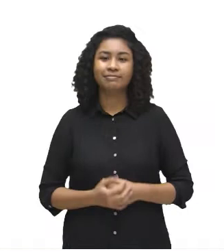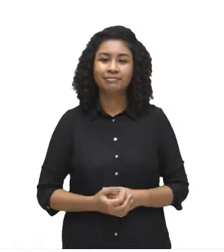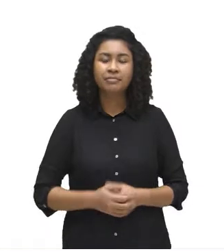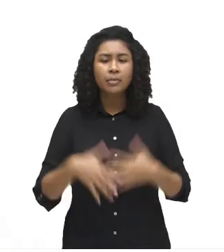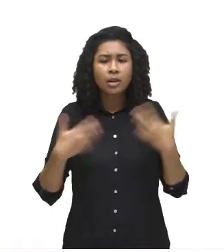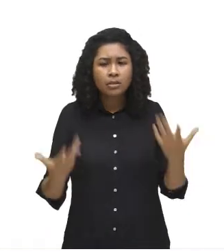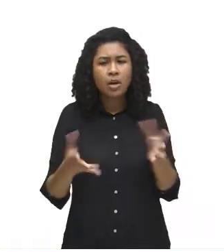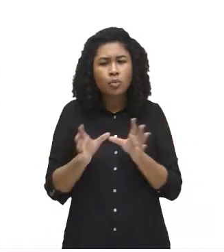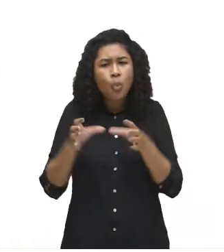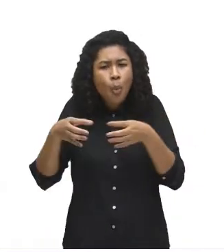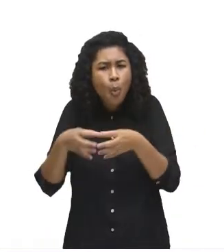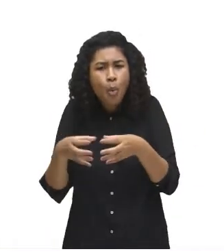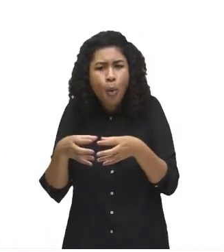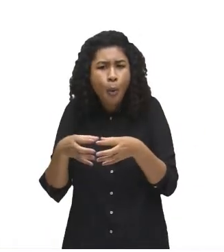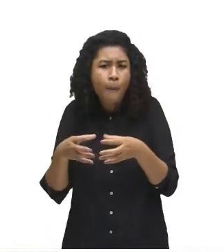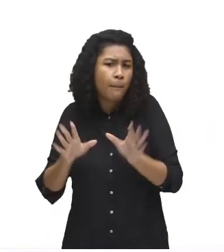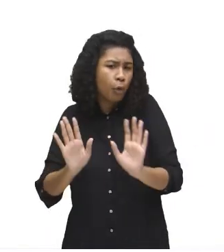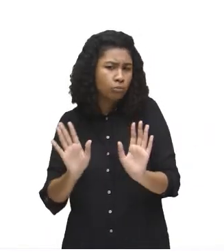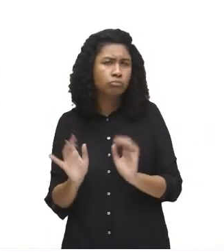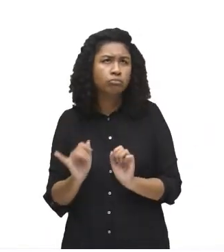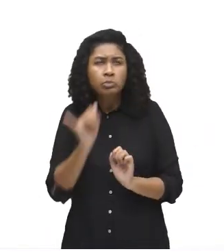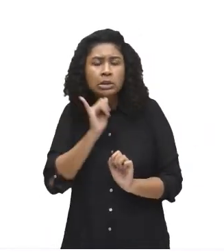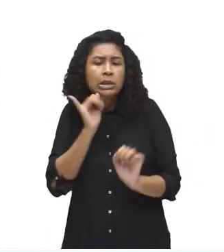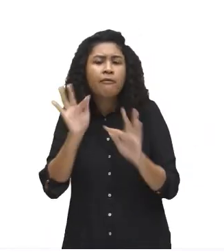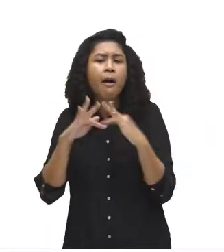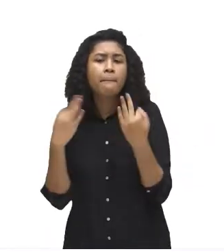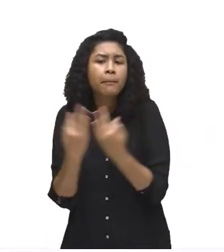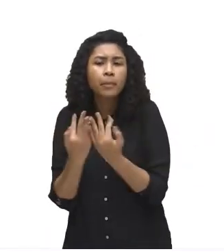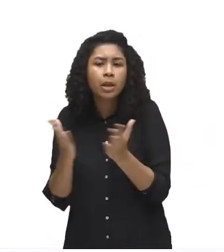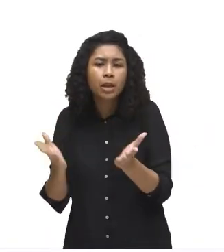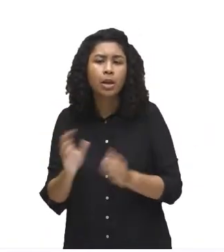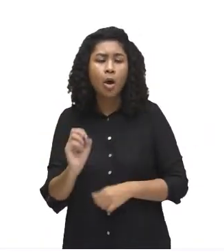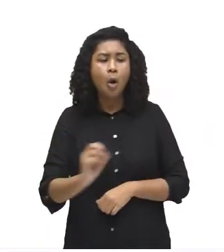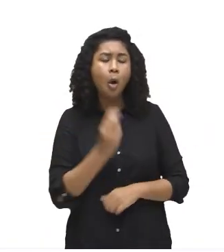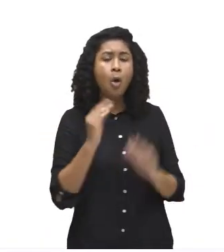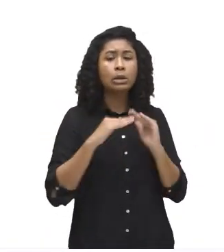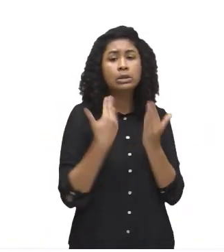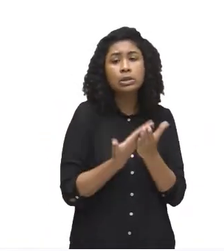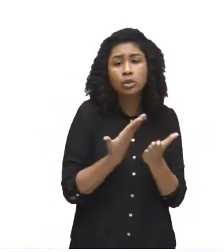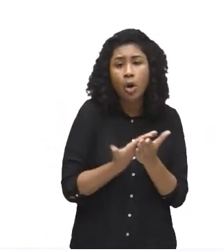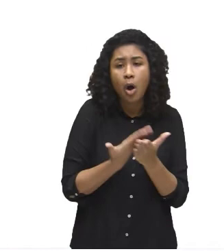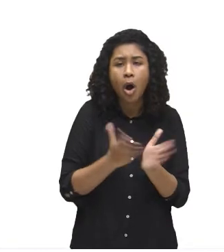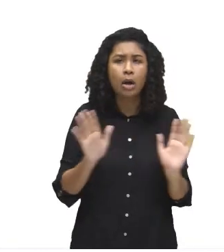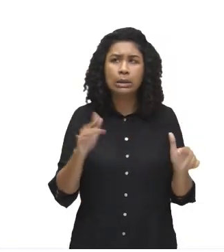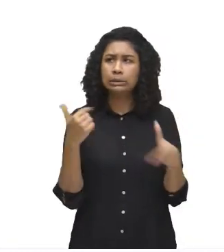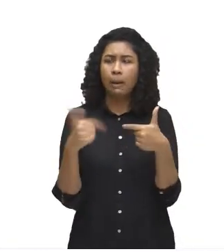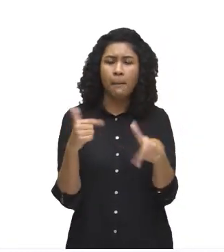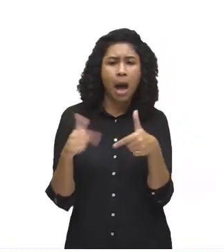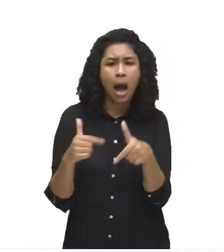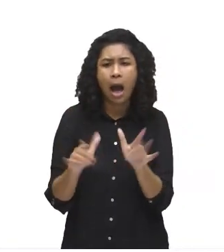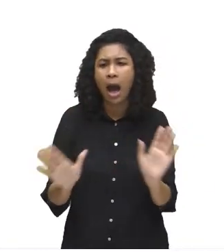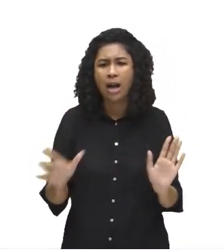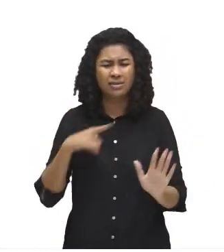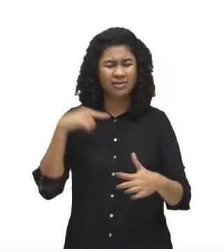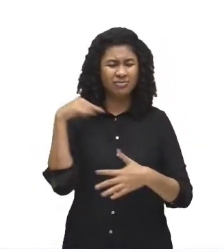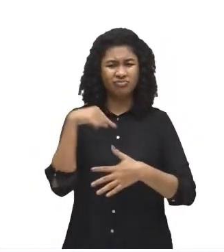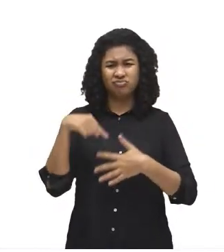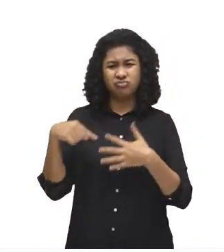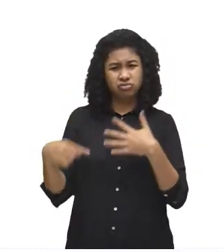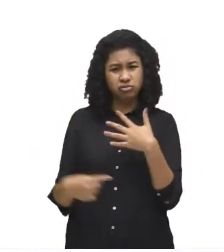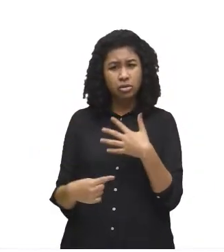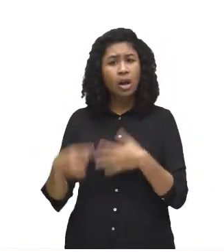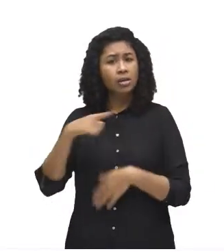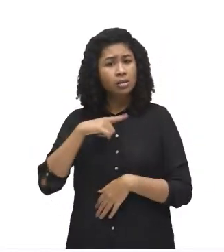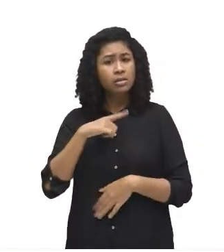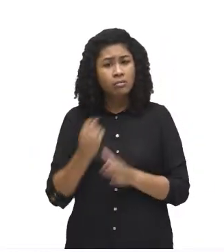grupo da família, no grupo da escola, enfim, do trabalho, enfim, nós ali